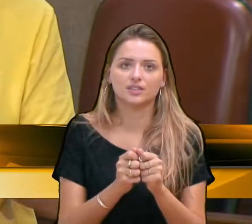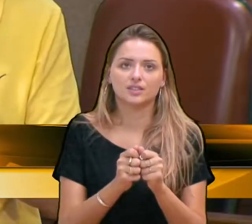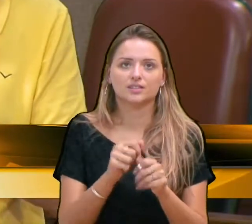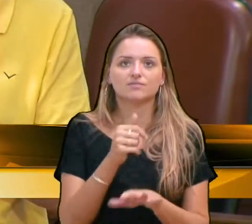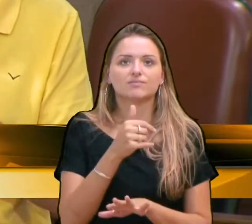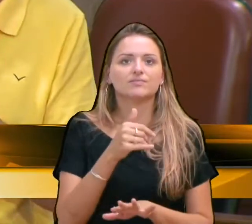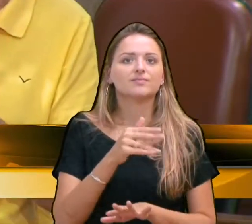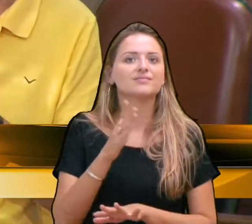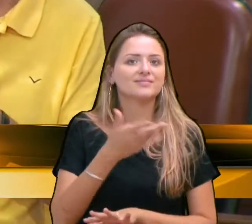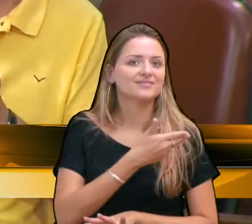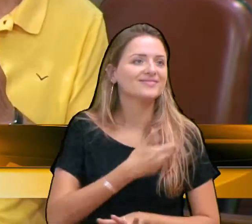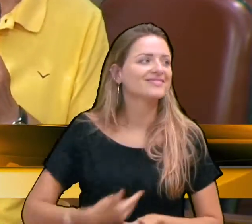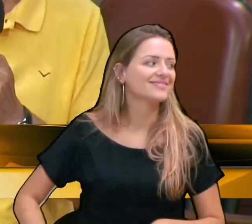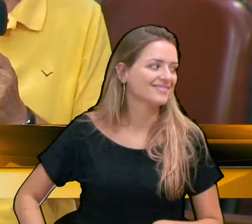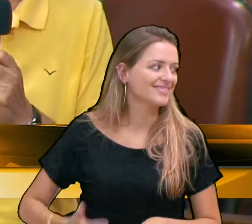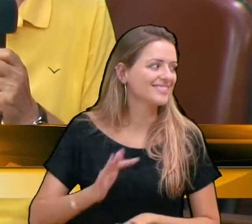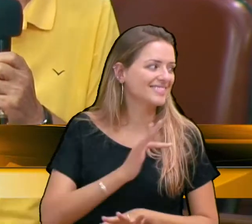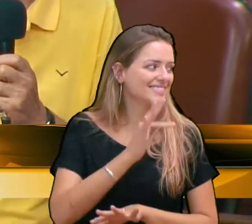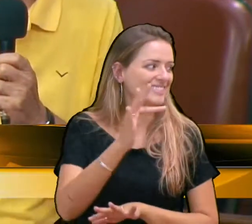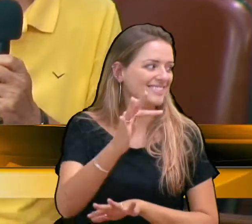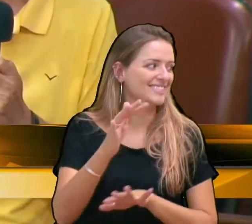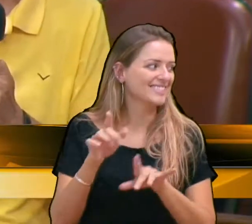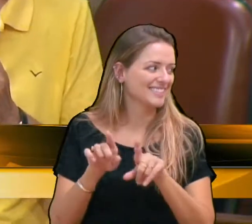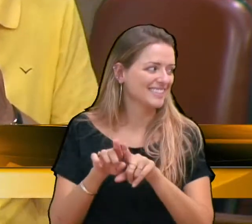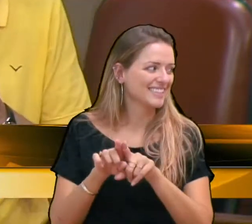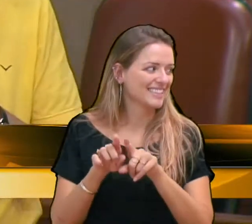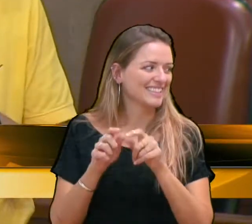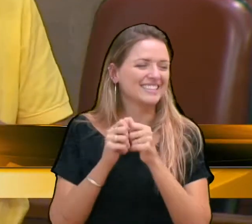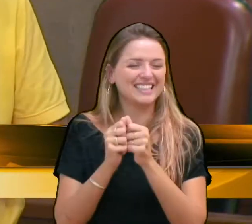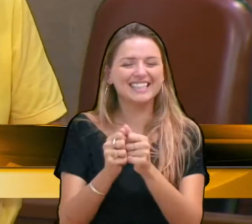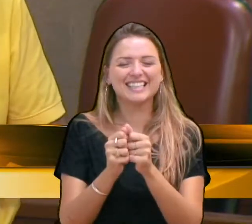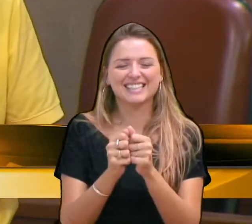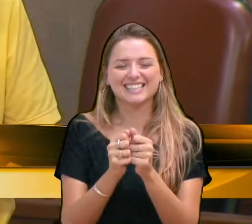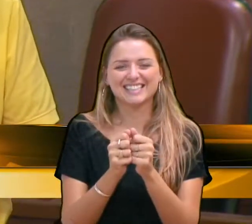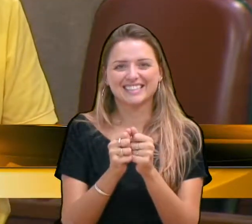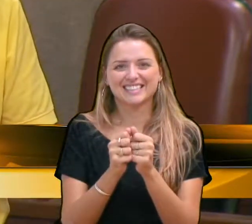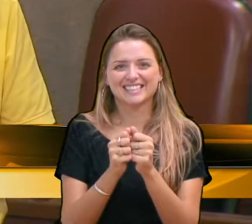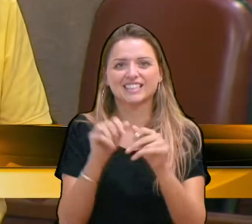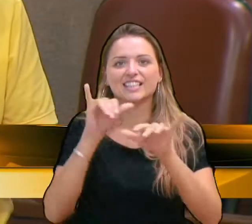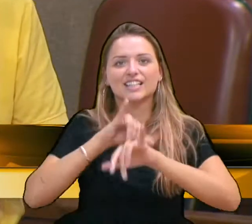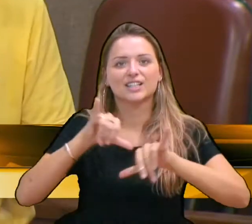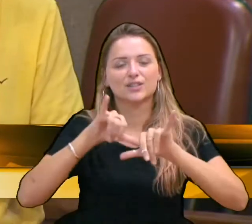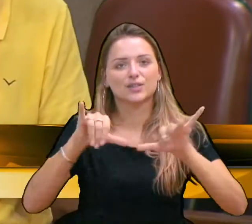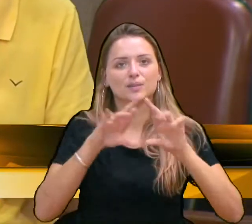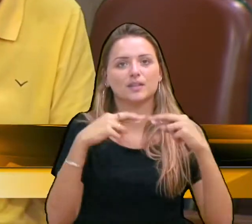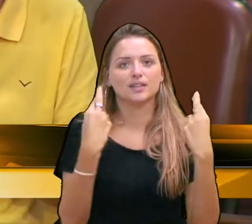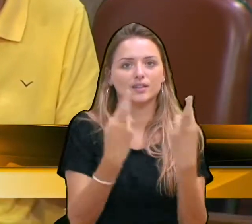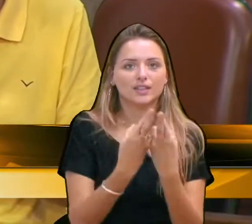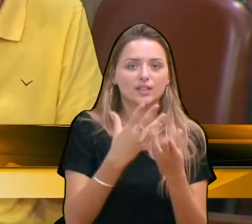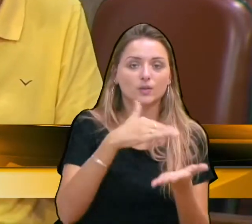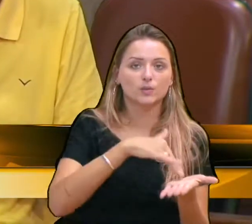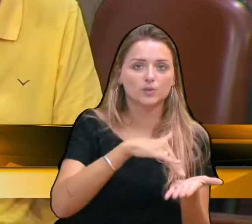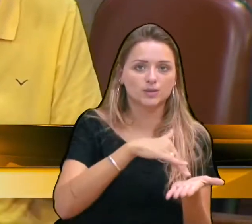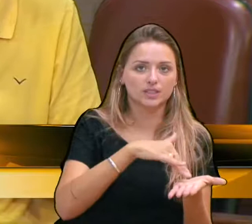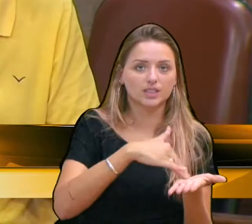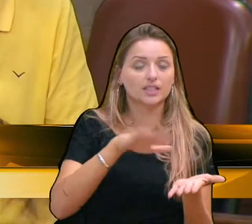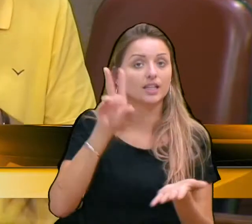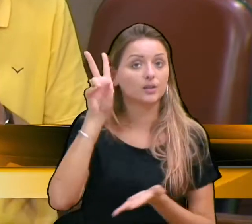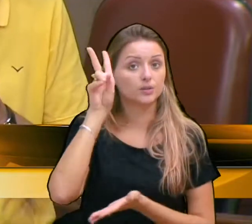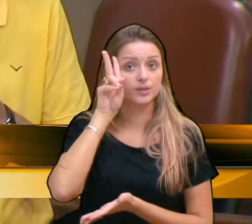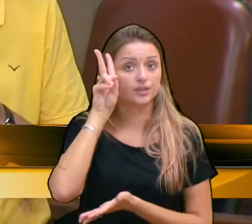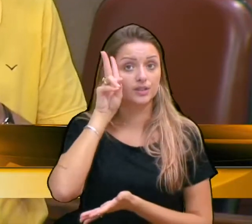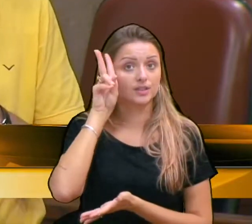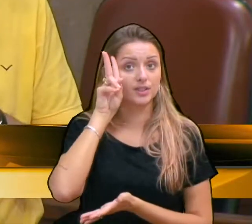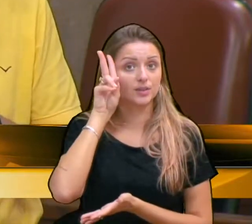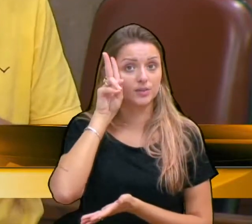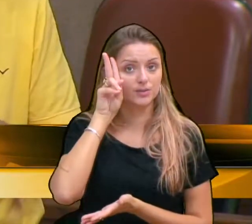Guerra continue, pelo jeito está dando andamento, né? A imprensa noticia a reunião agora do secretariado segunda-feira.